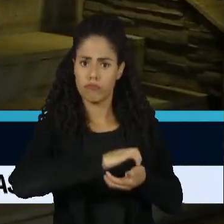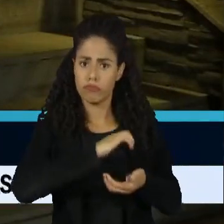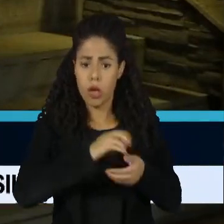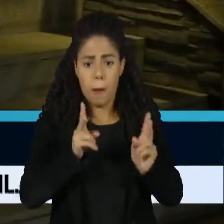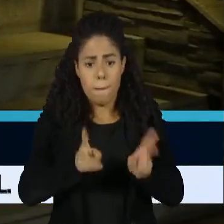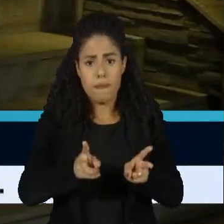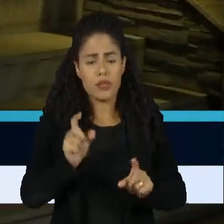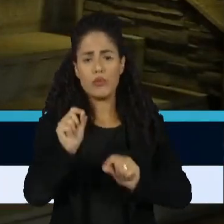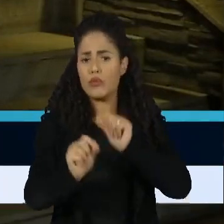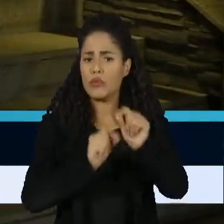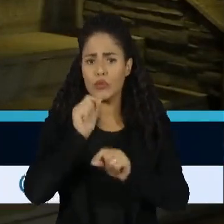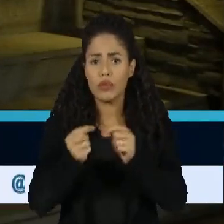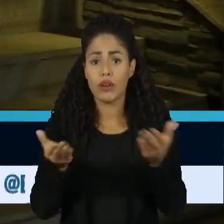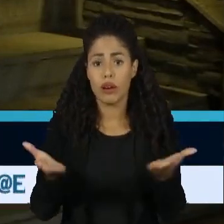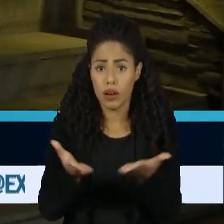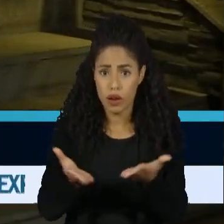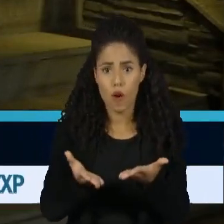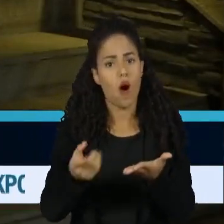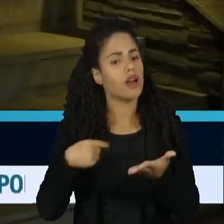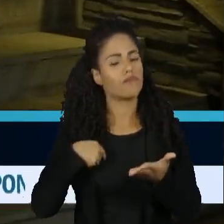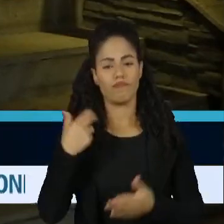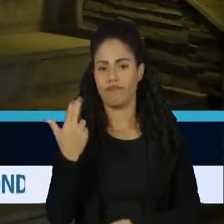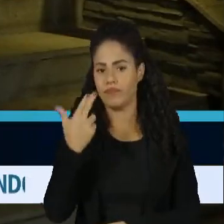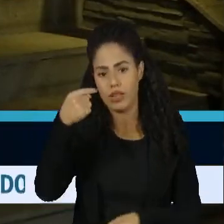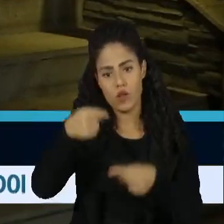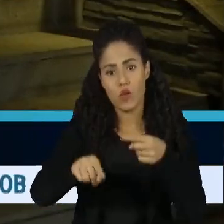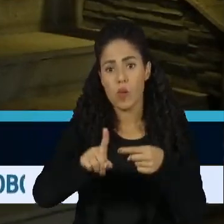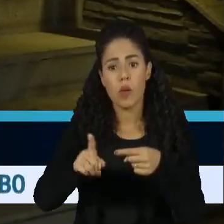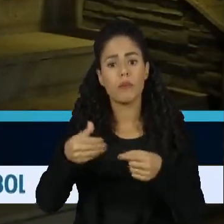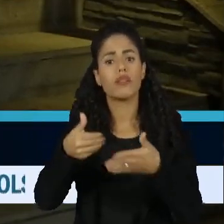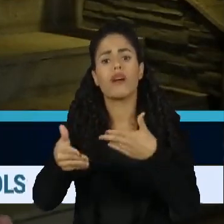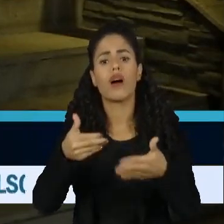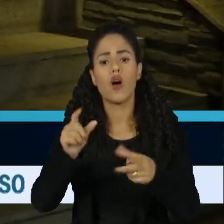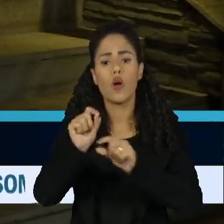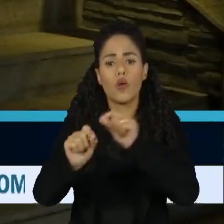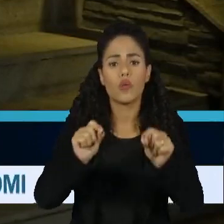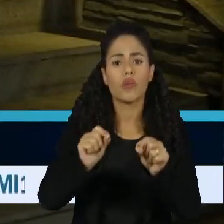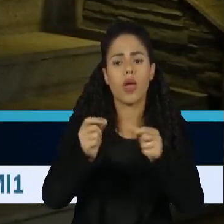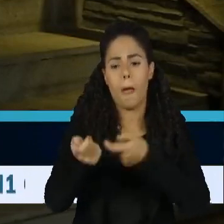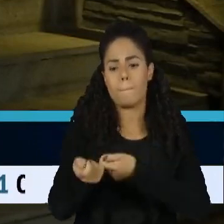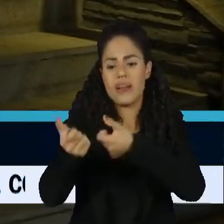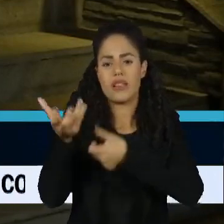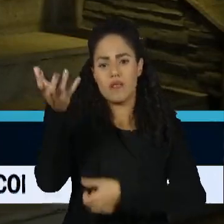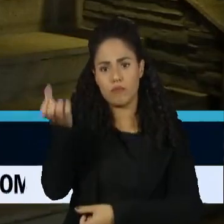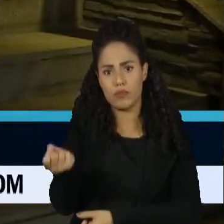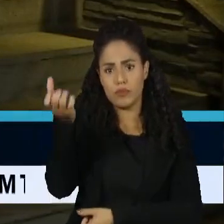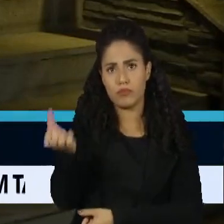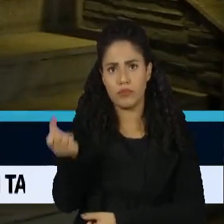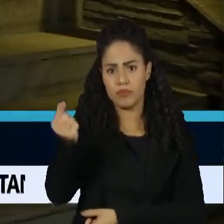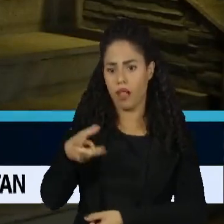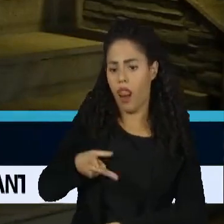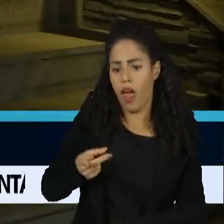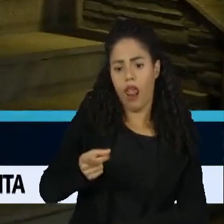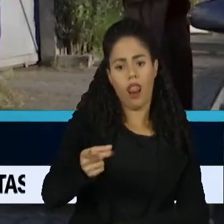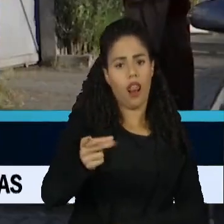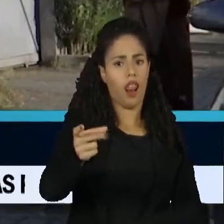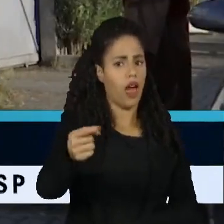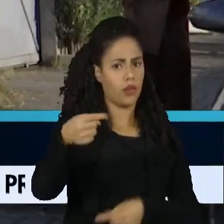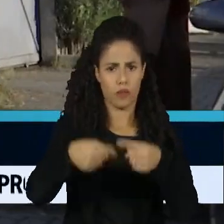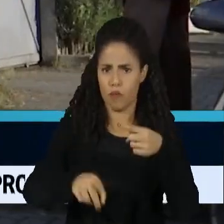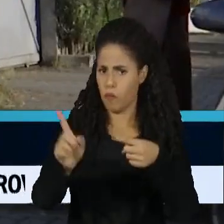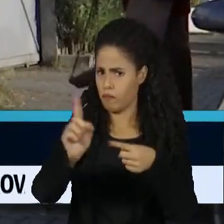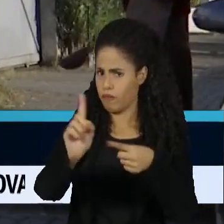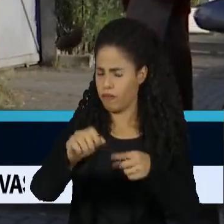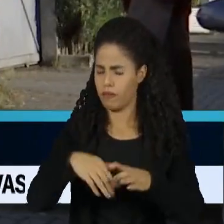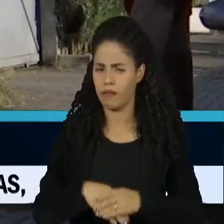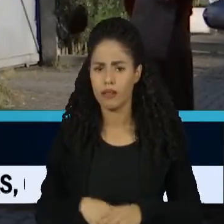mesmo: considerar inconstitucional qualquer tipo de benefício vitalício nesses casos. A